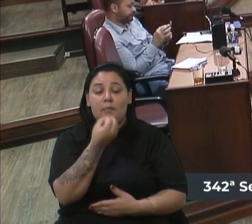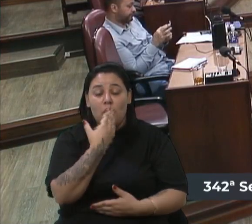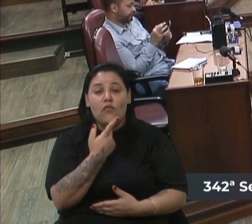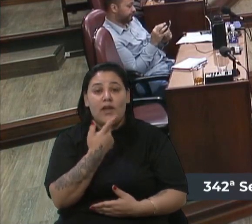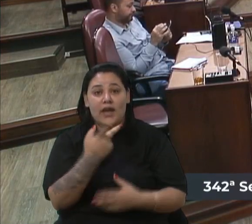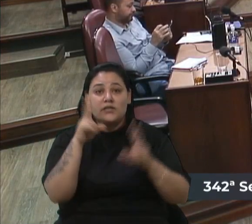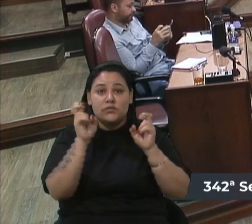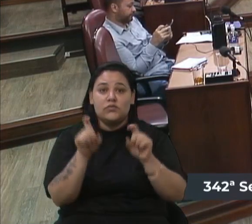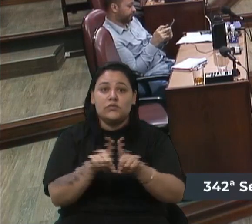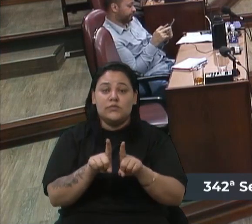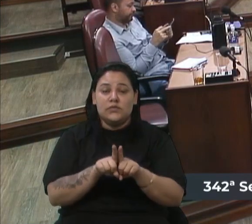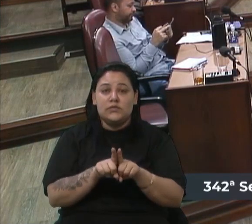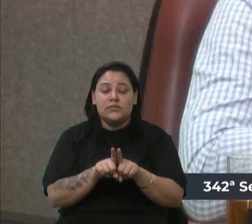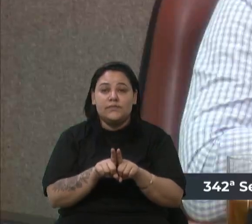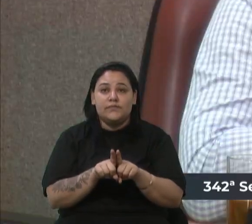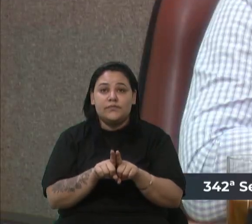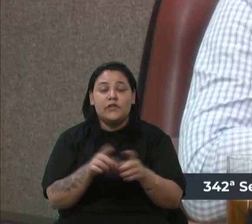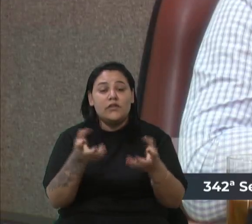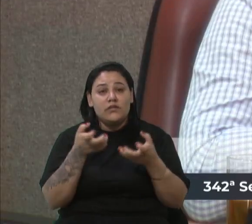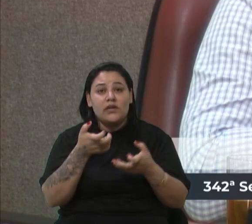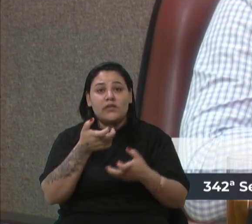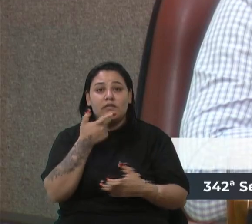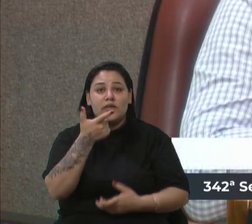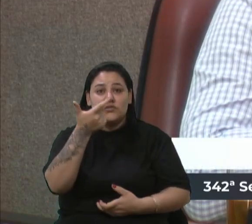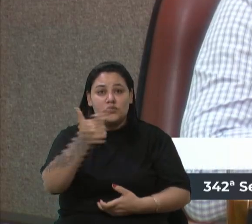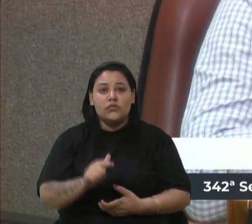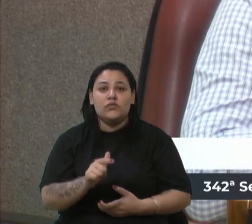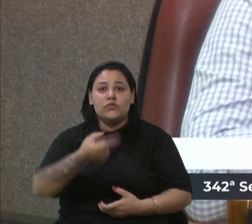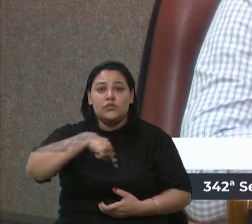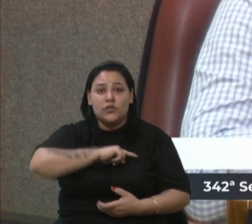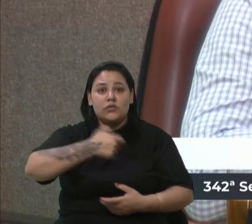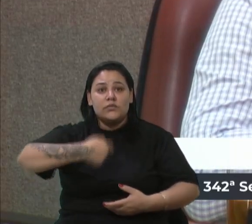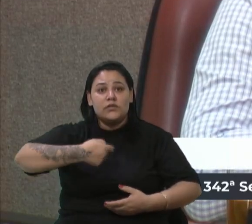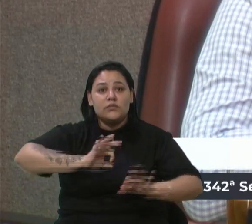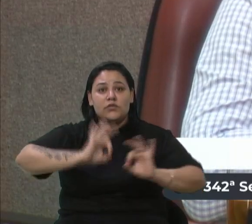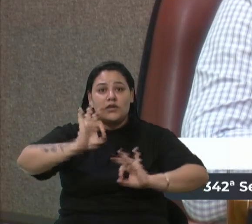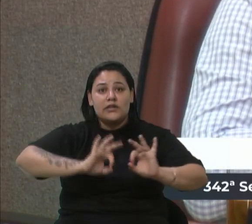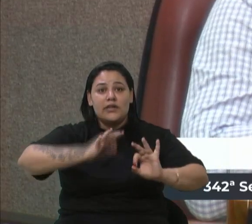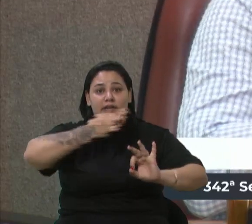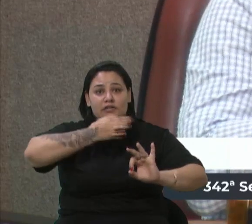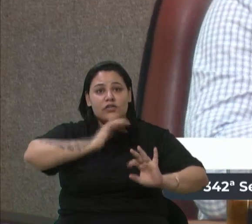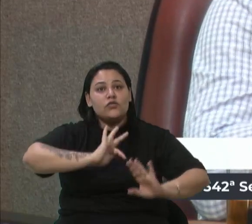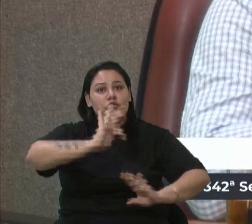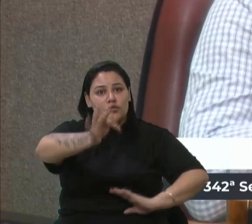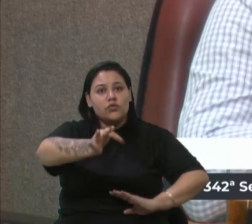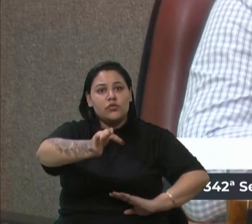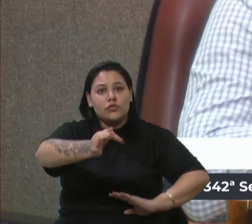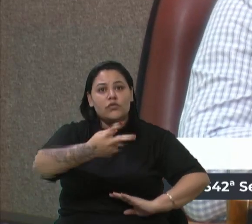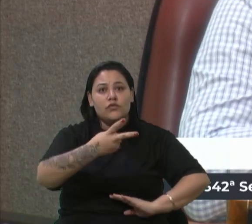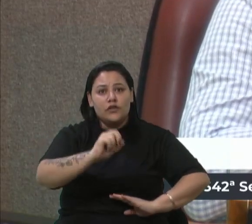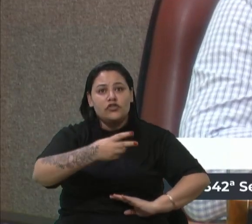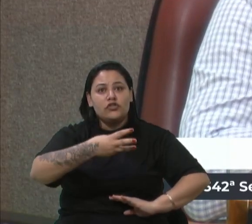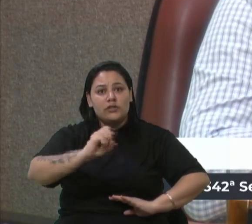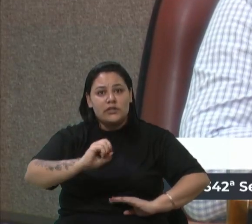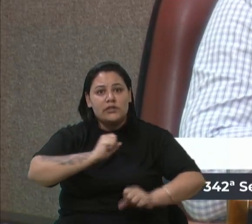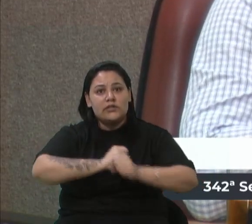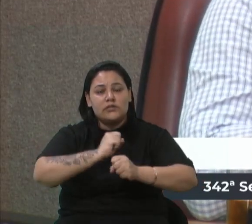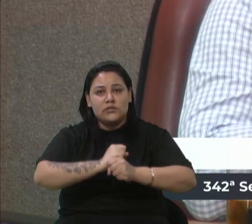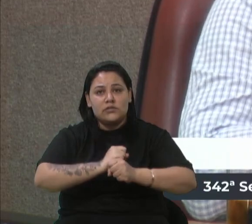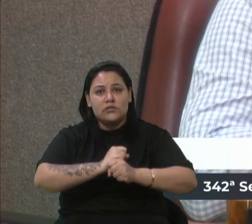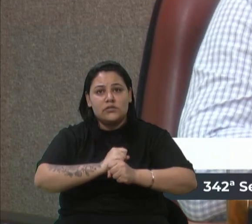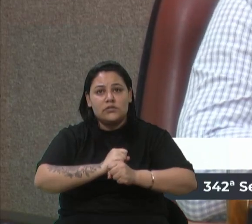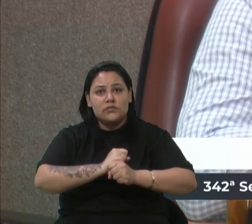tema. E eu volto a falar aqui. Nós vamos ter que começar a planejar Caxias do futuro para daqui 20, 30 anos. Temos que